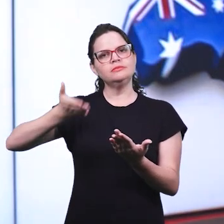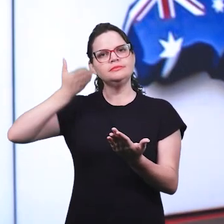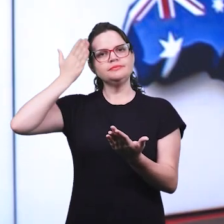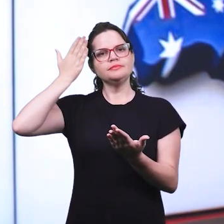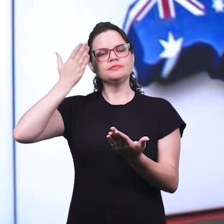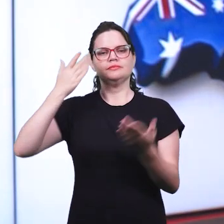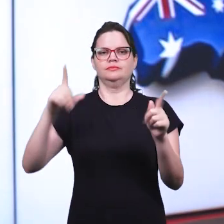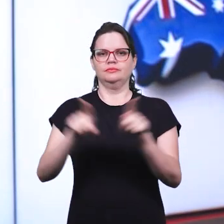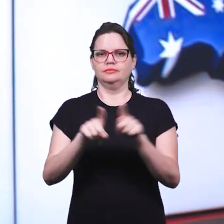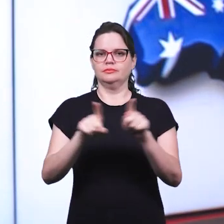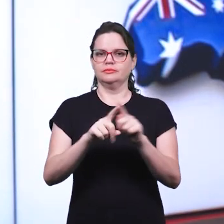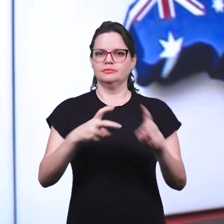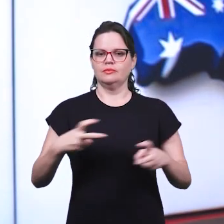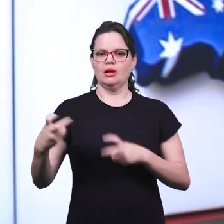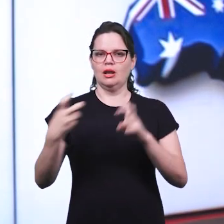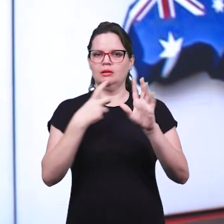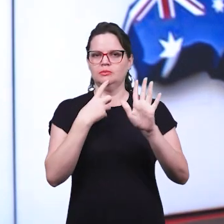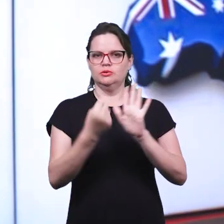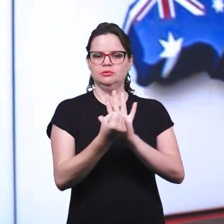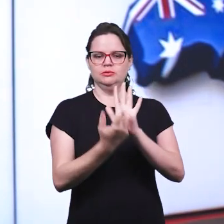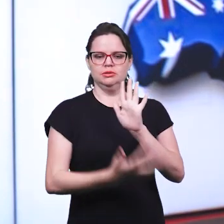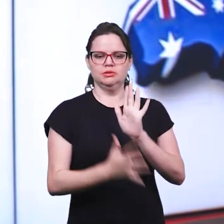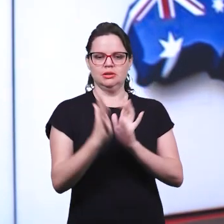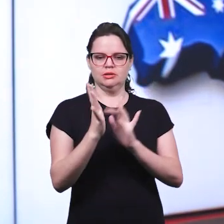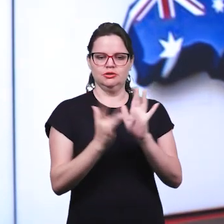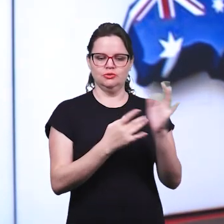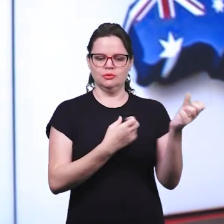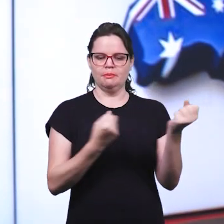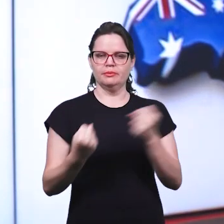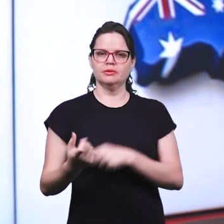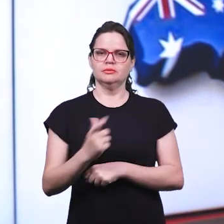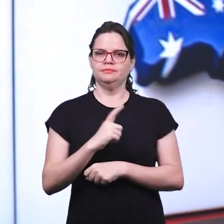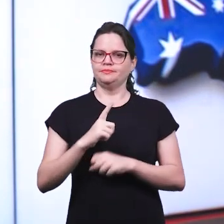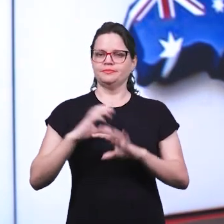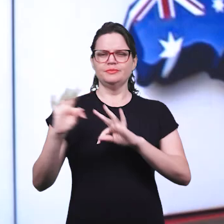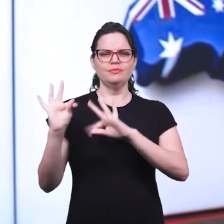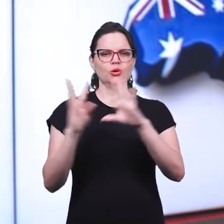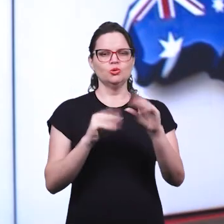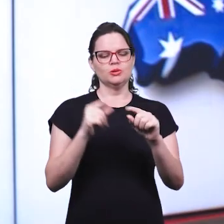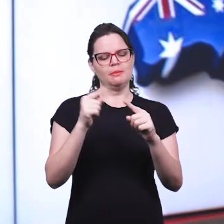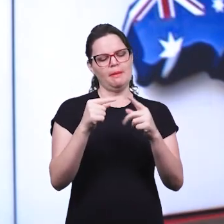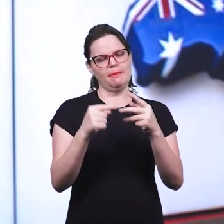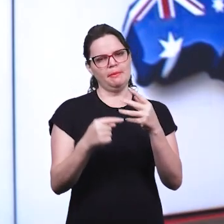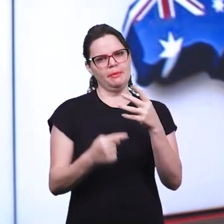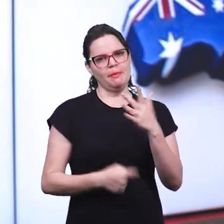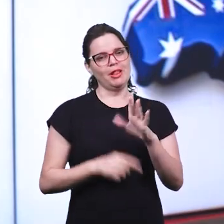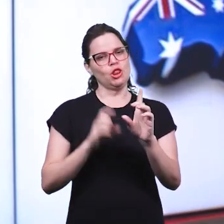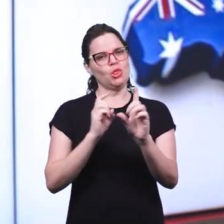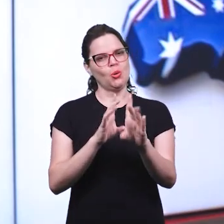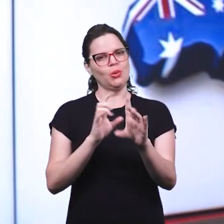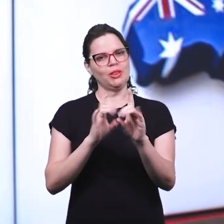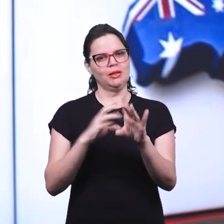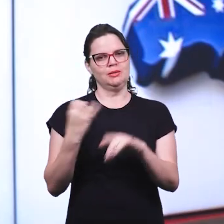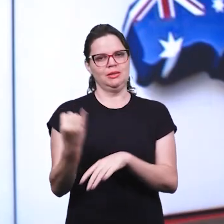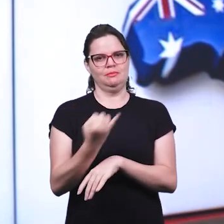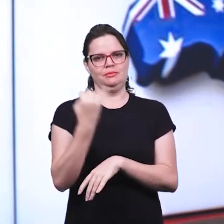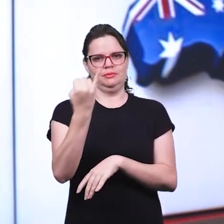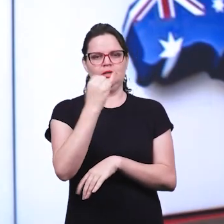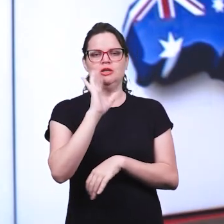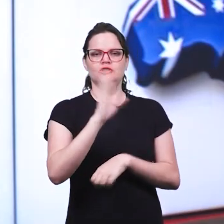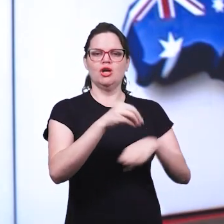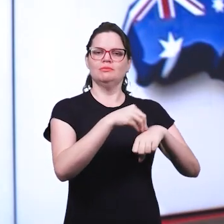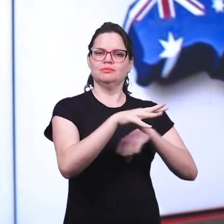pelo poder que há no sangue do Senhor Jesus. Todas essas doutrinas fundamentais da obra já estão